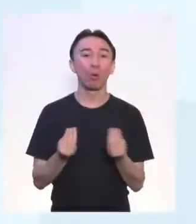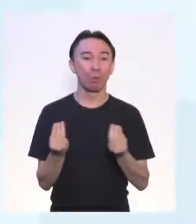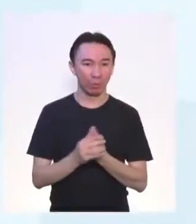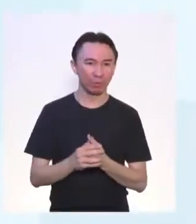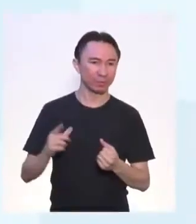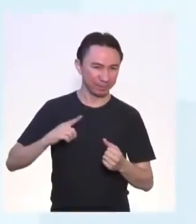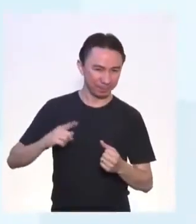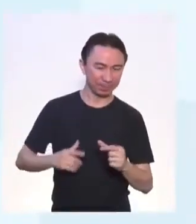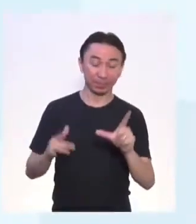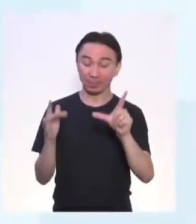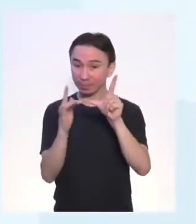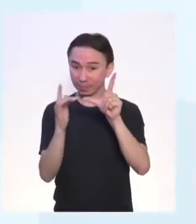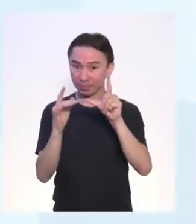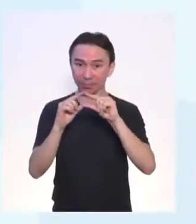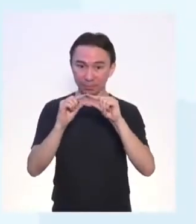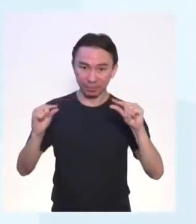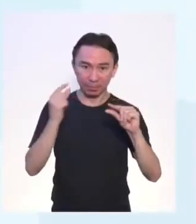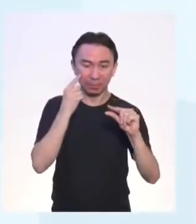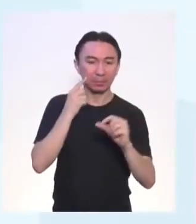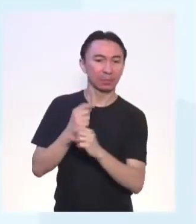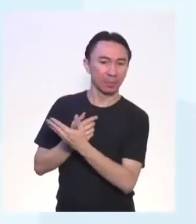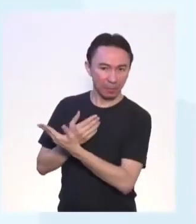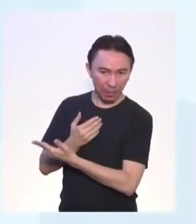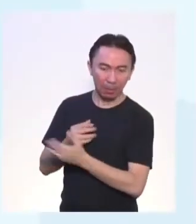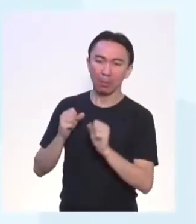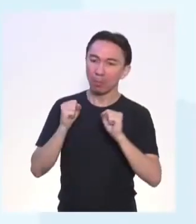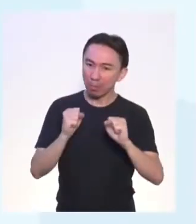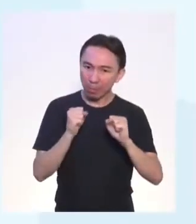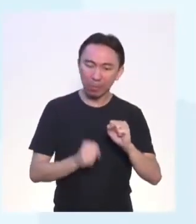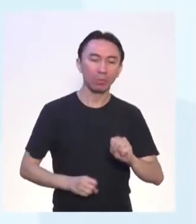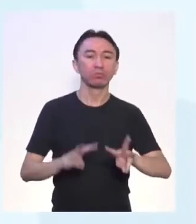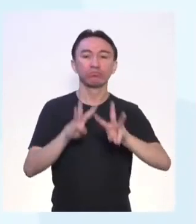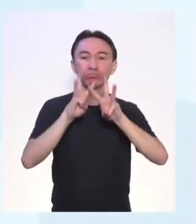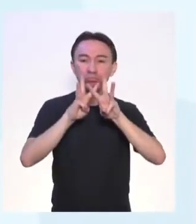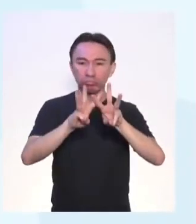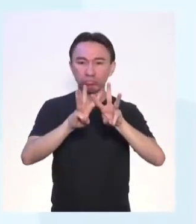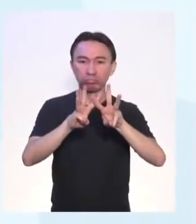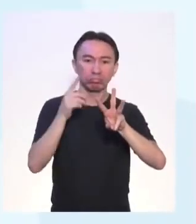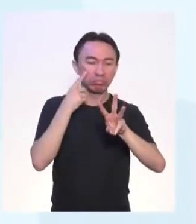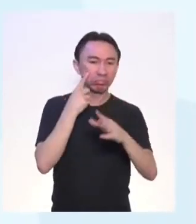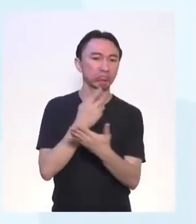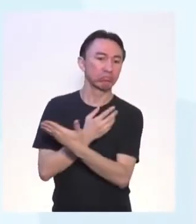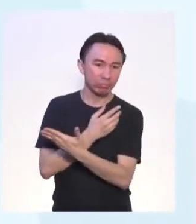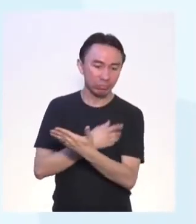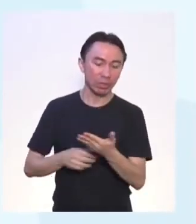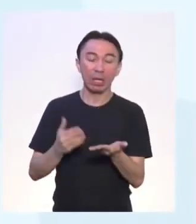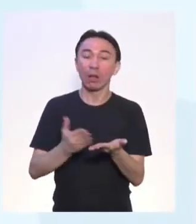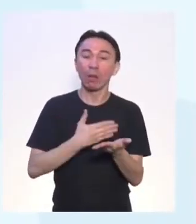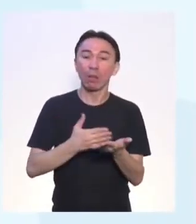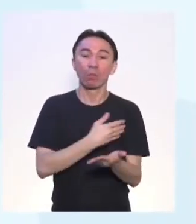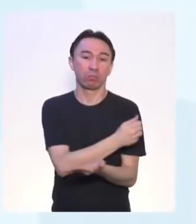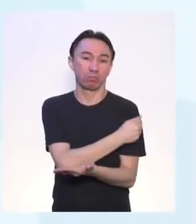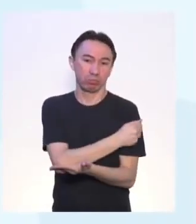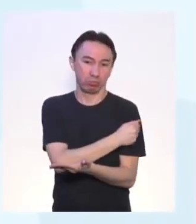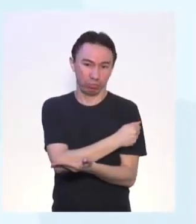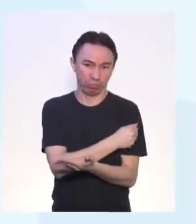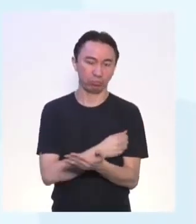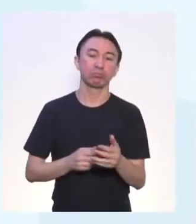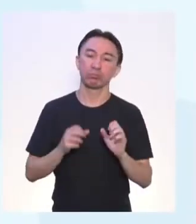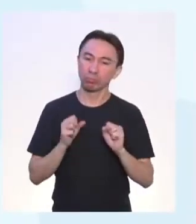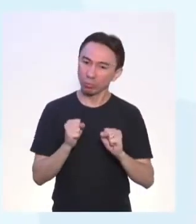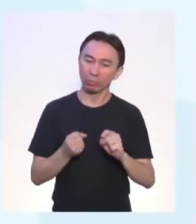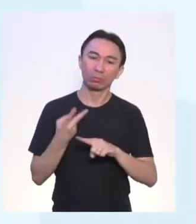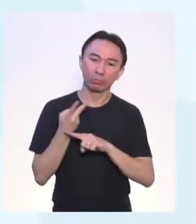motivo não tem acesso ao material, pode acessar o site, tá, e obter o caderno do aluno. Lembrando que a aula tem